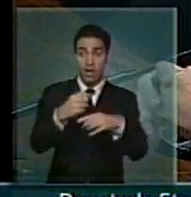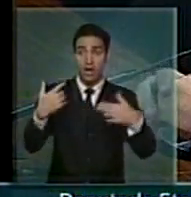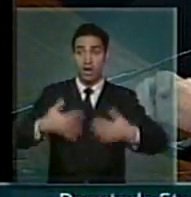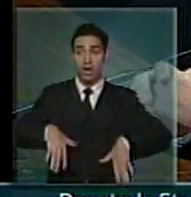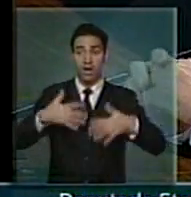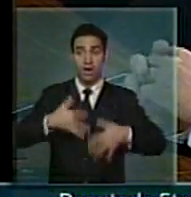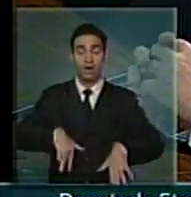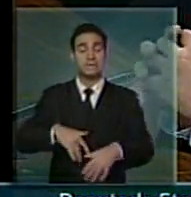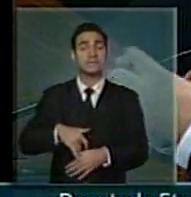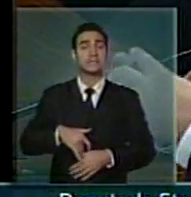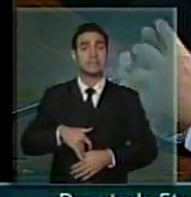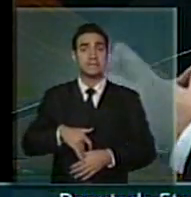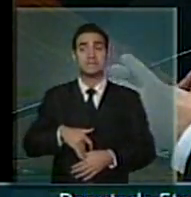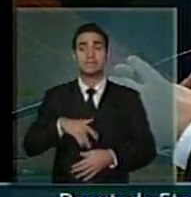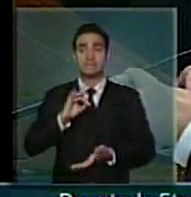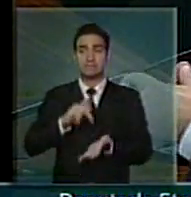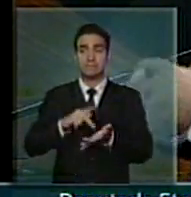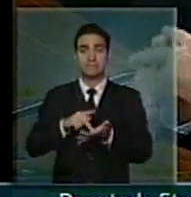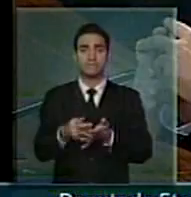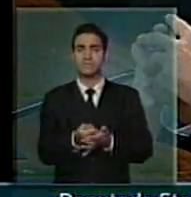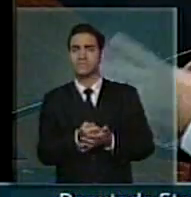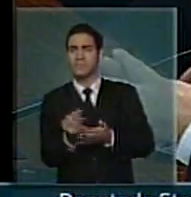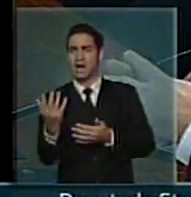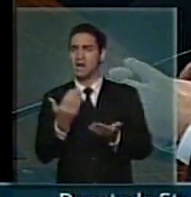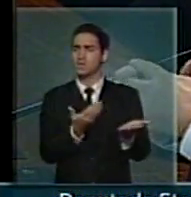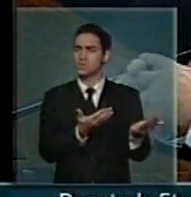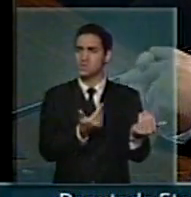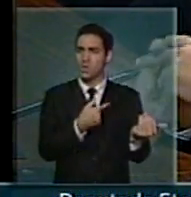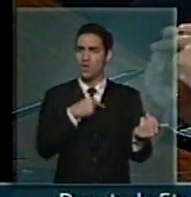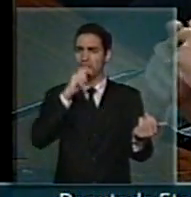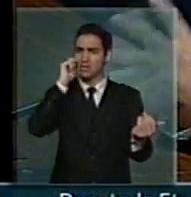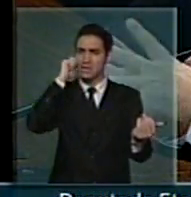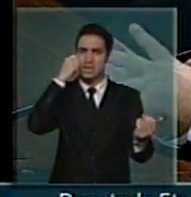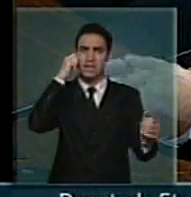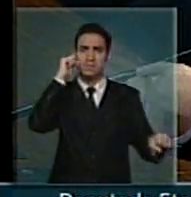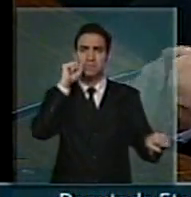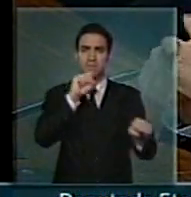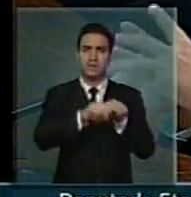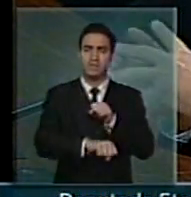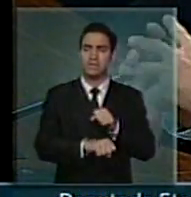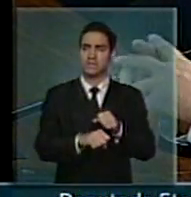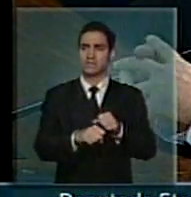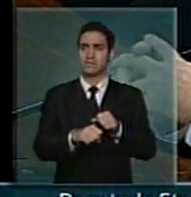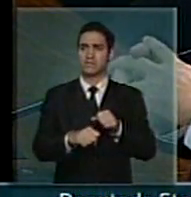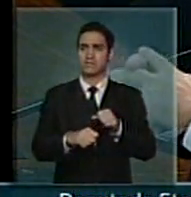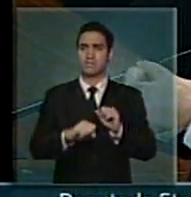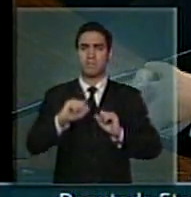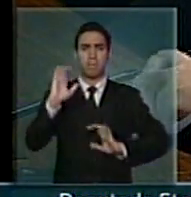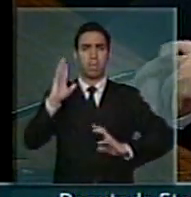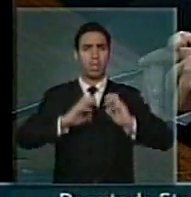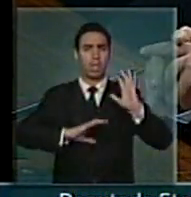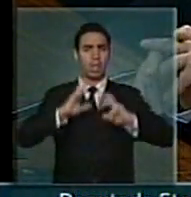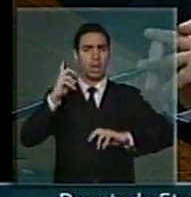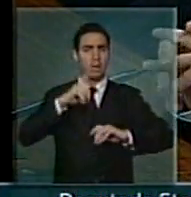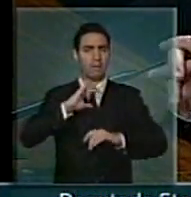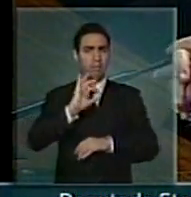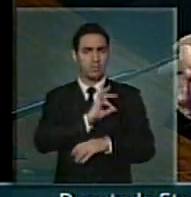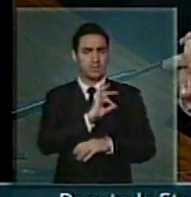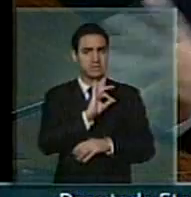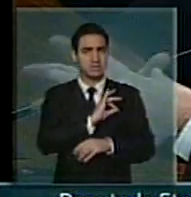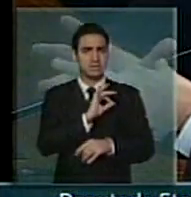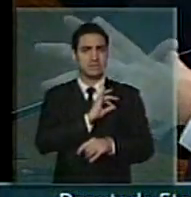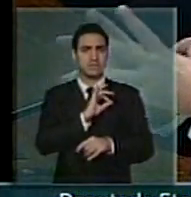quantidade mesmo de jovens negros assassinados em confronto com policiais, etc., de jovens